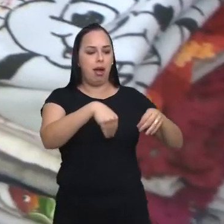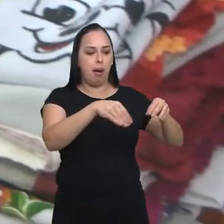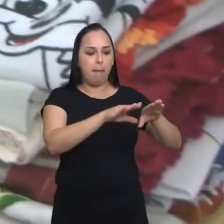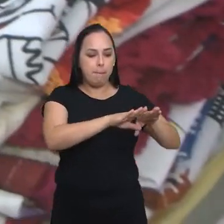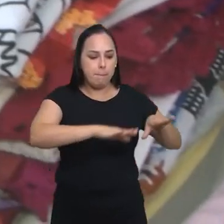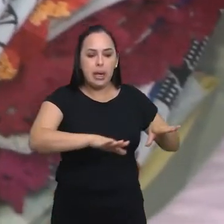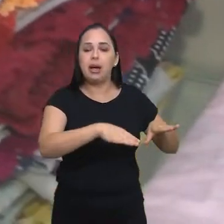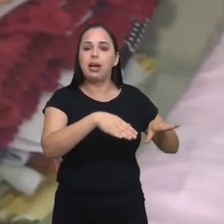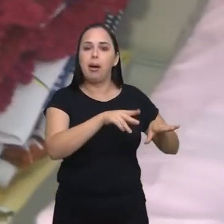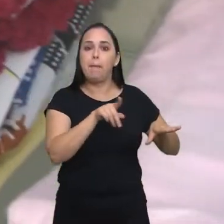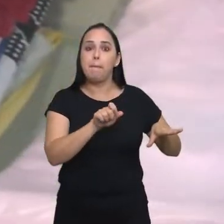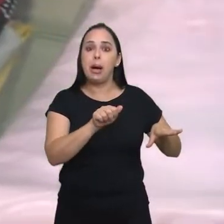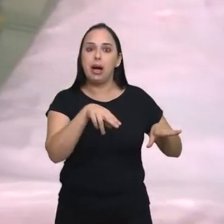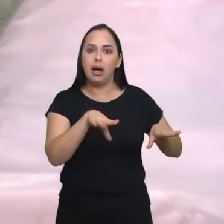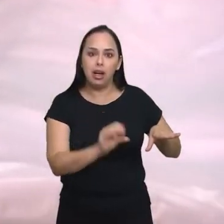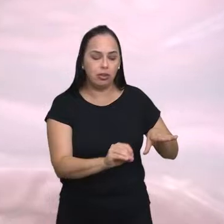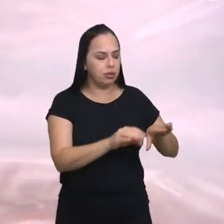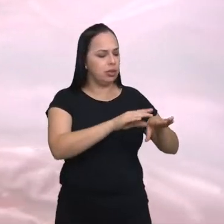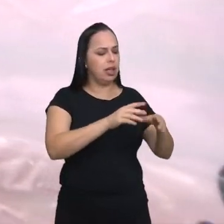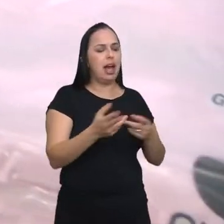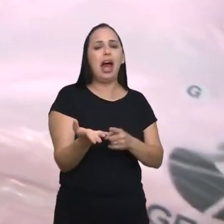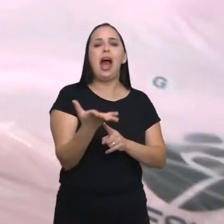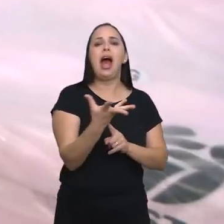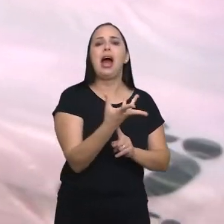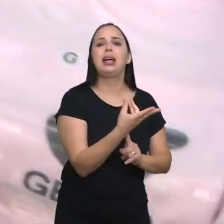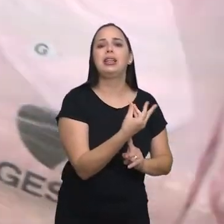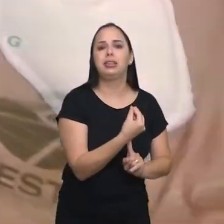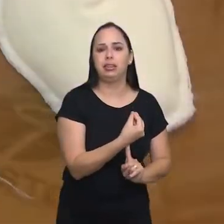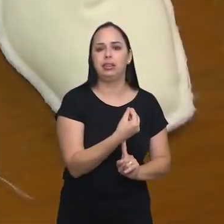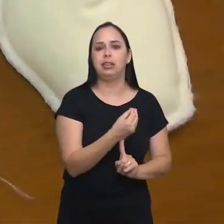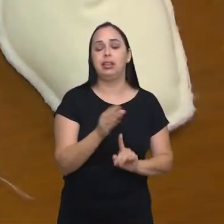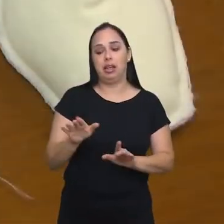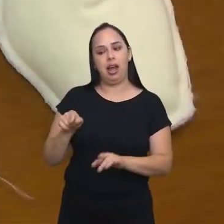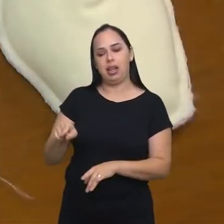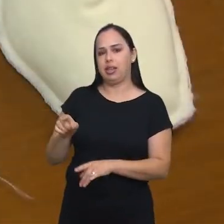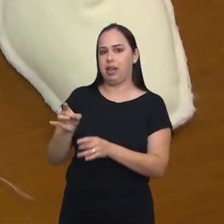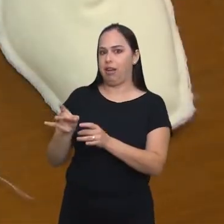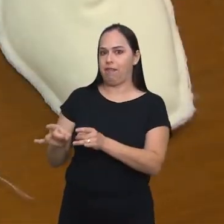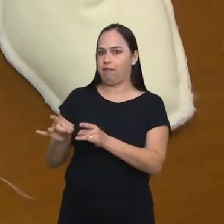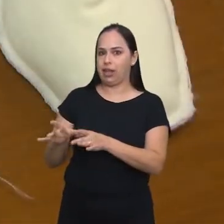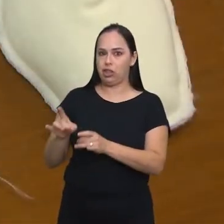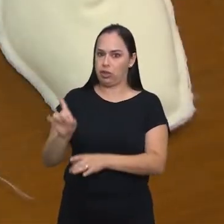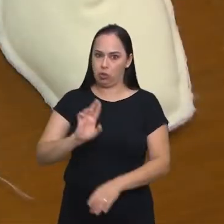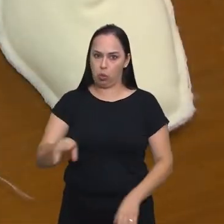de prato, toda a parte artesanal, que é vendida, menos a mama, que ela é